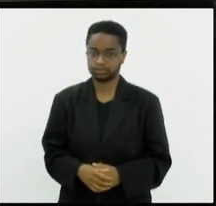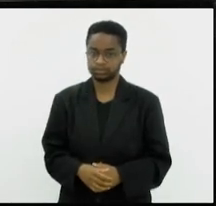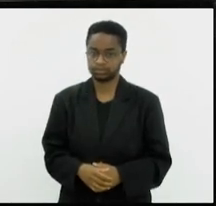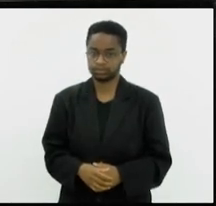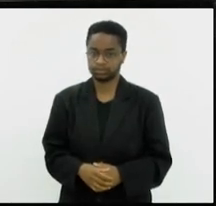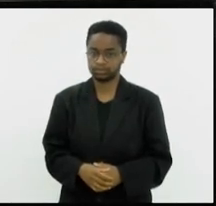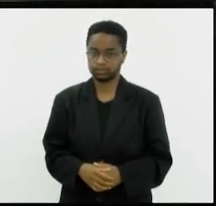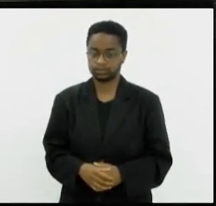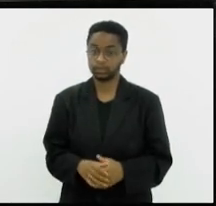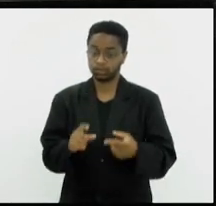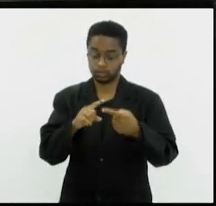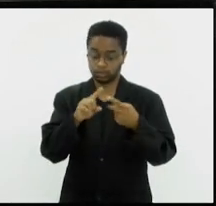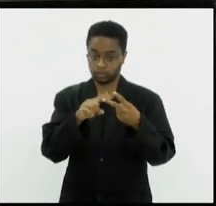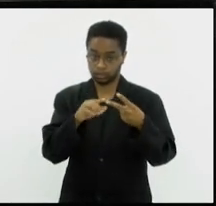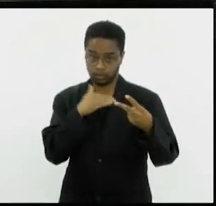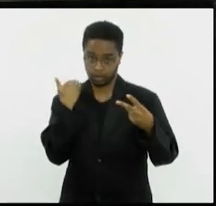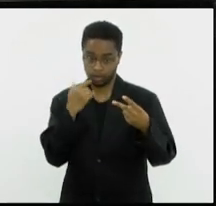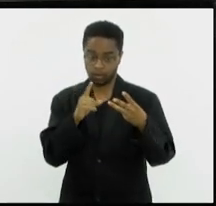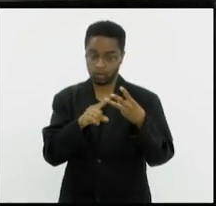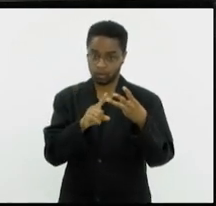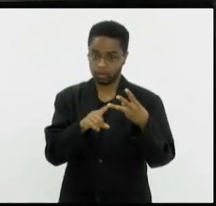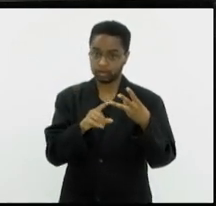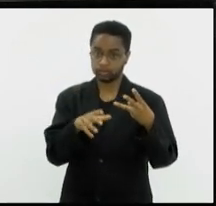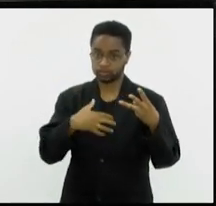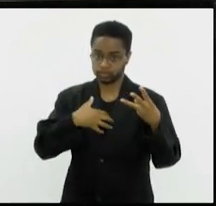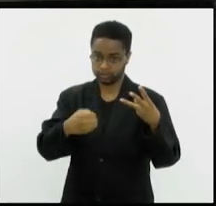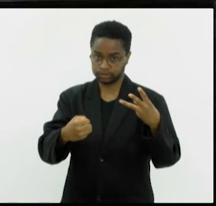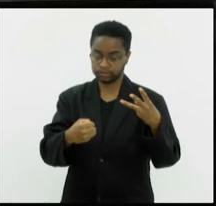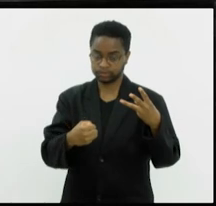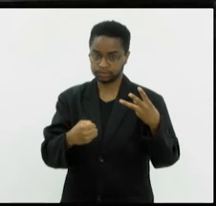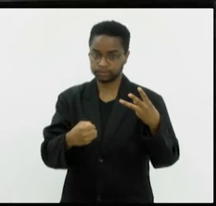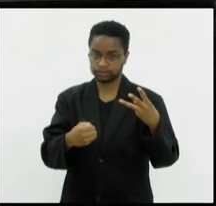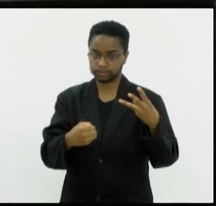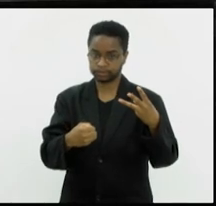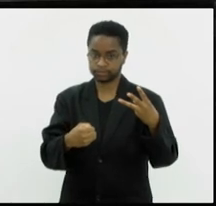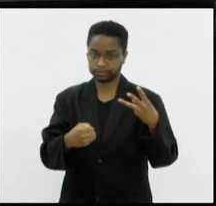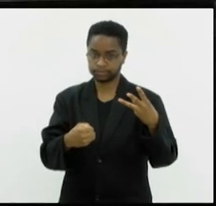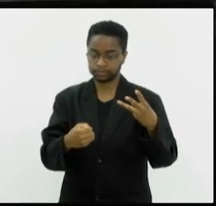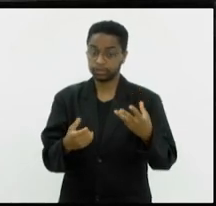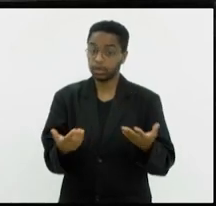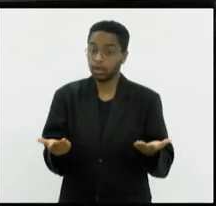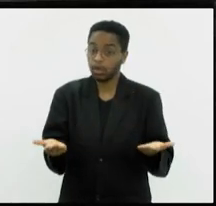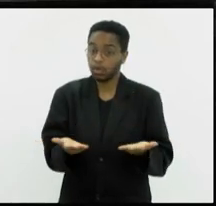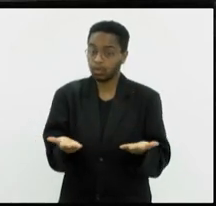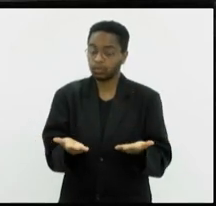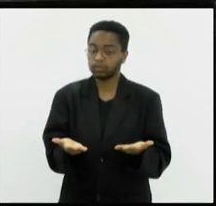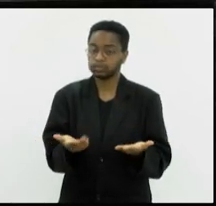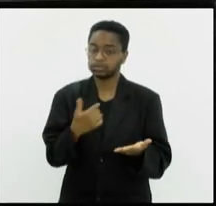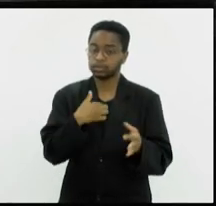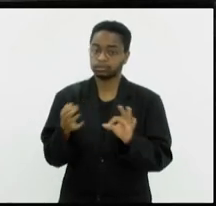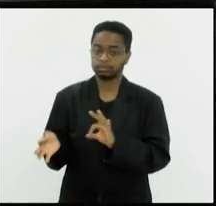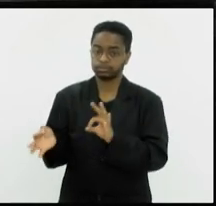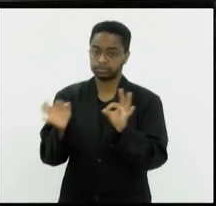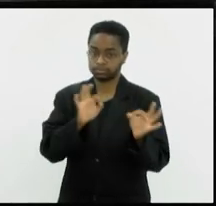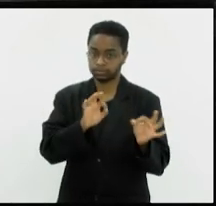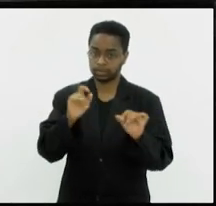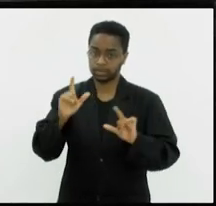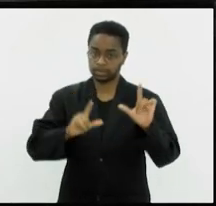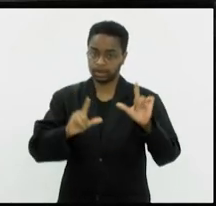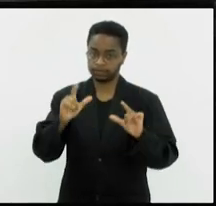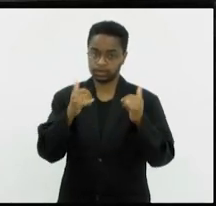dois mor é dois morreram e um suicídio hoje assistindo o noticiário na